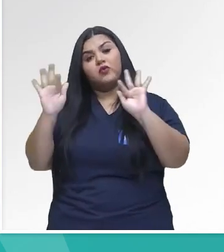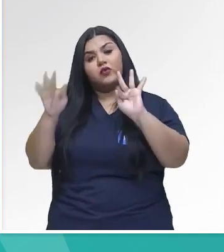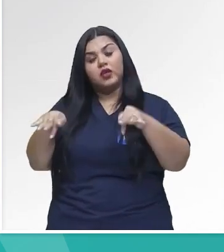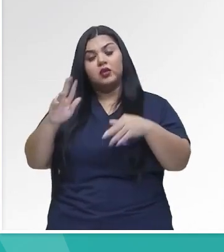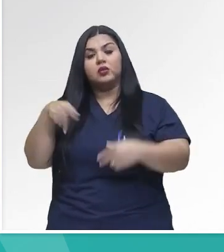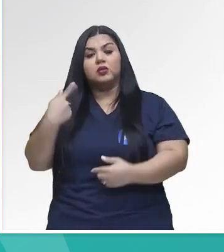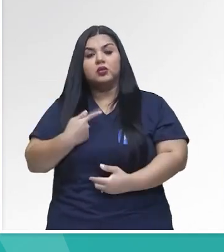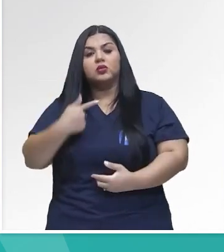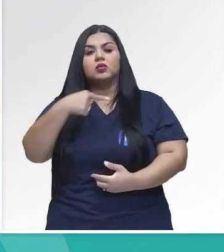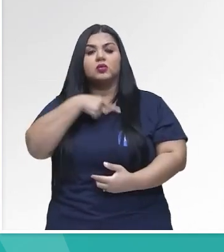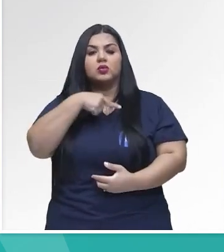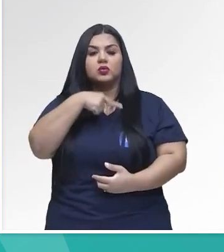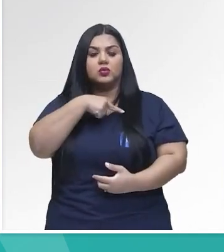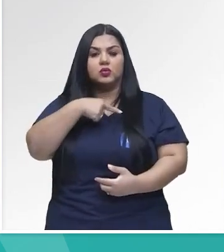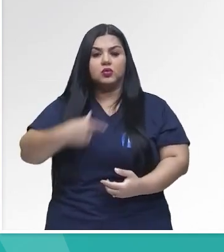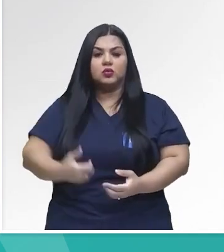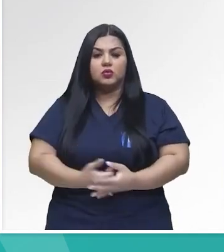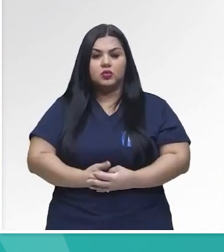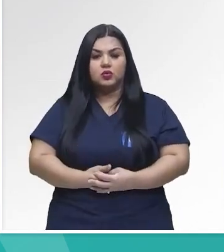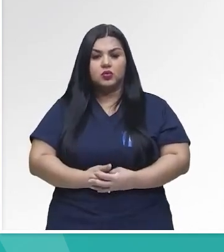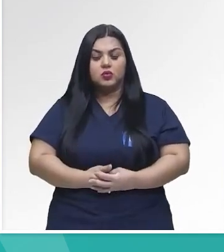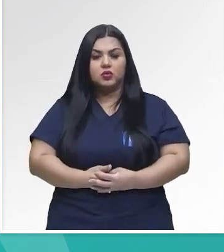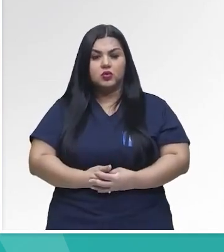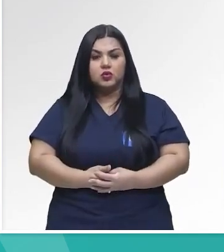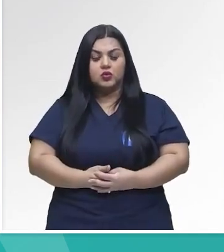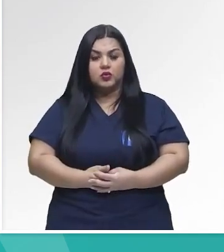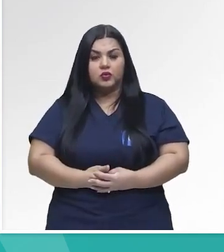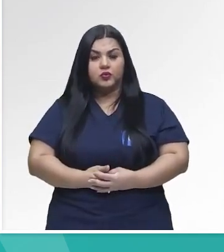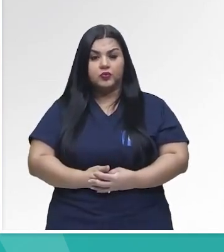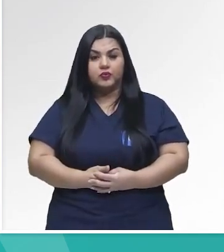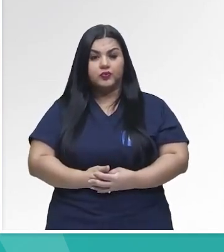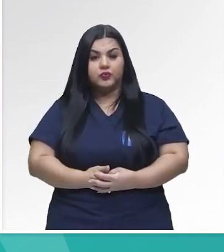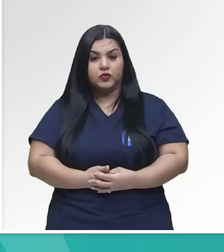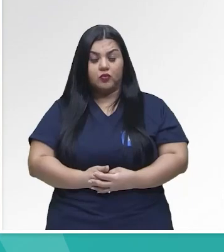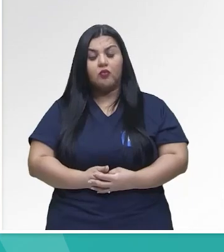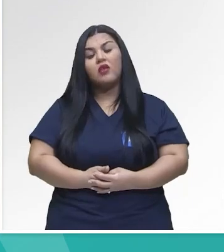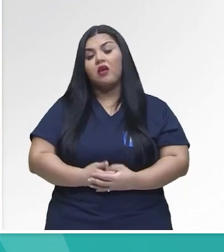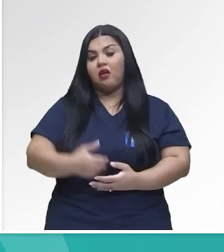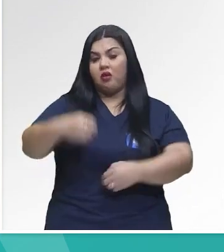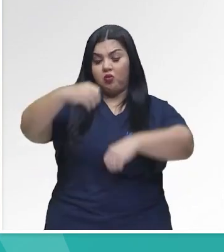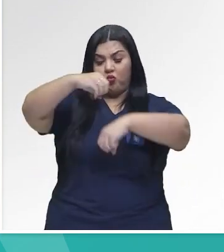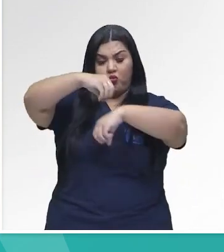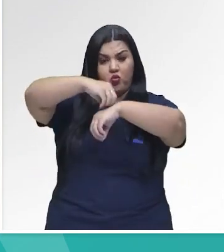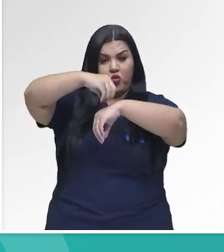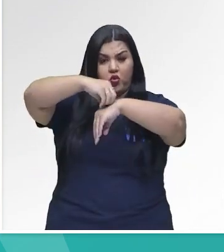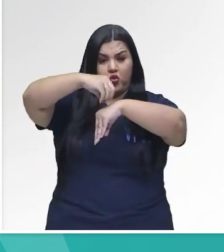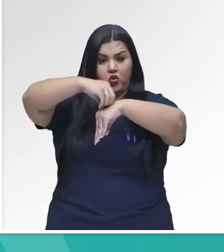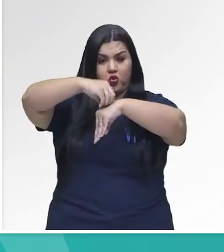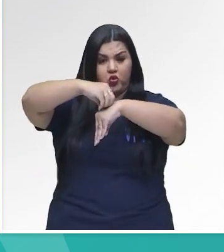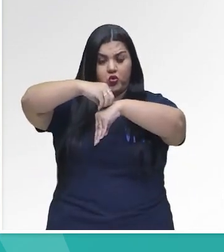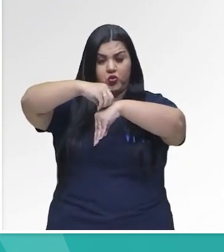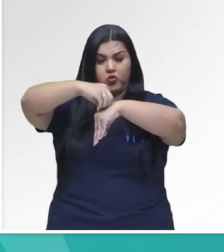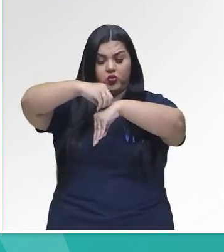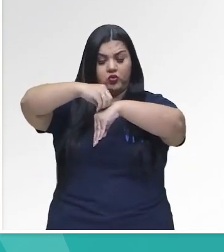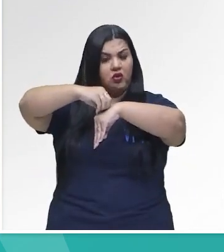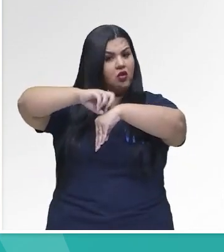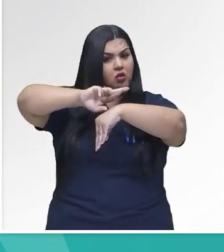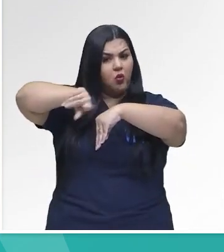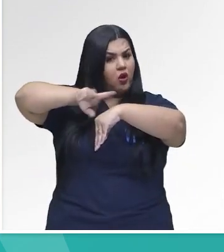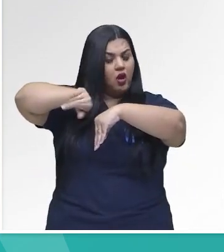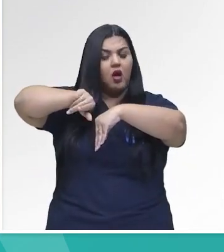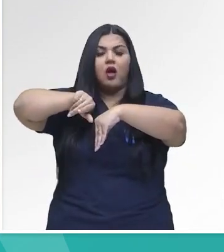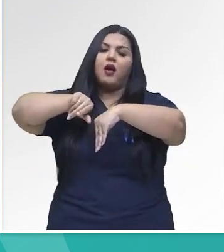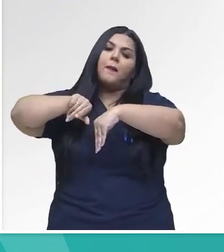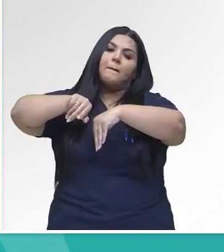nós temos os peões, que não são considerados peças, mas eles não são